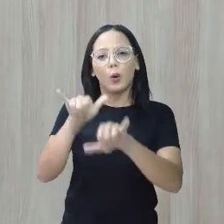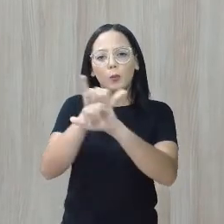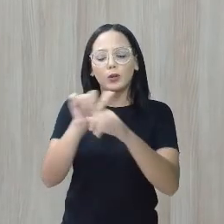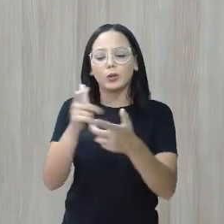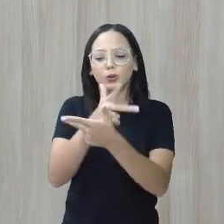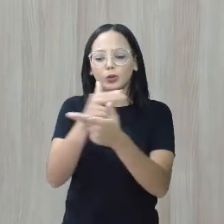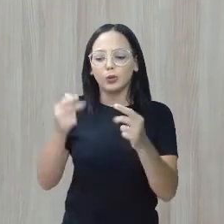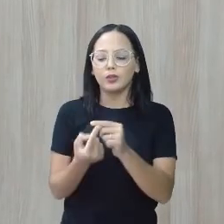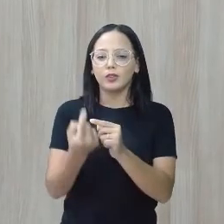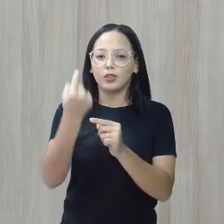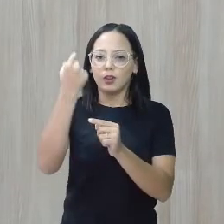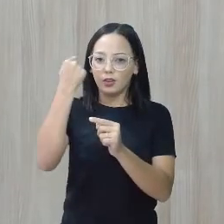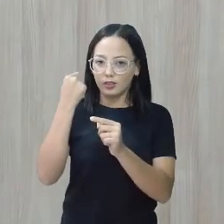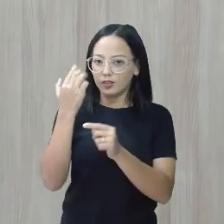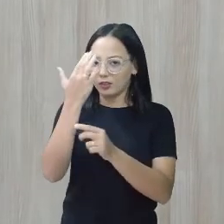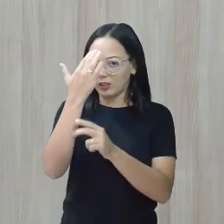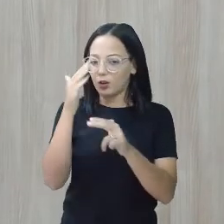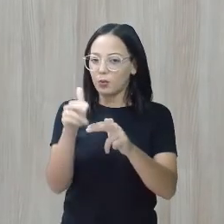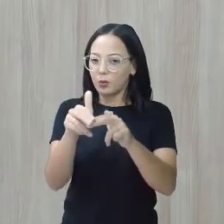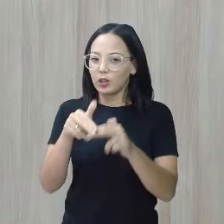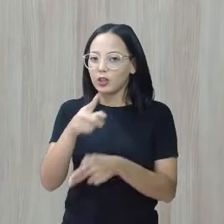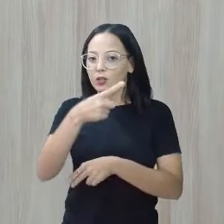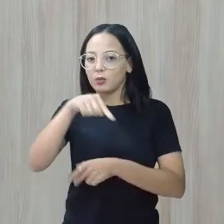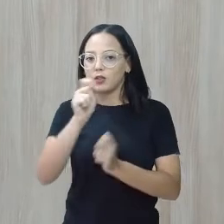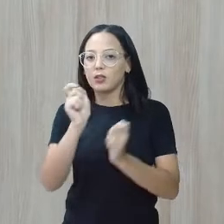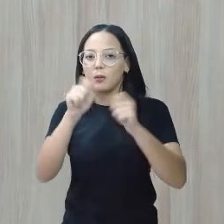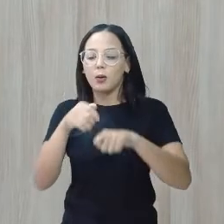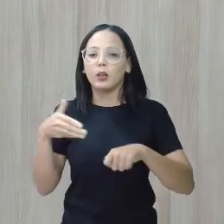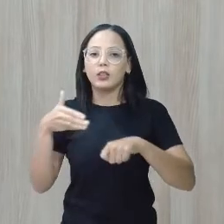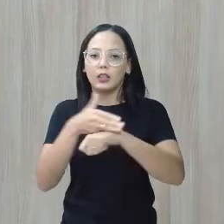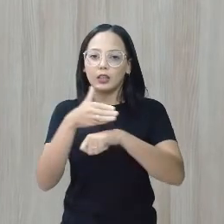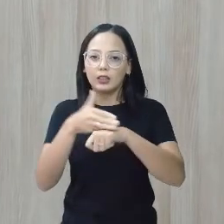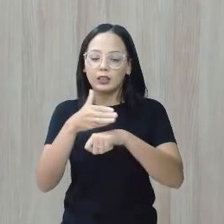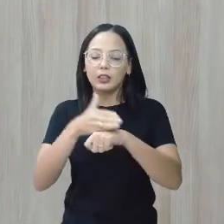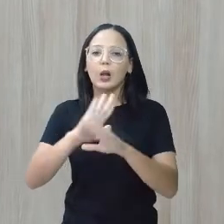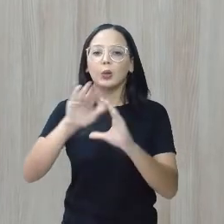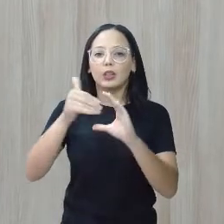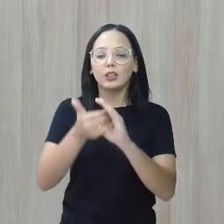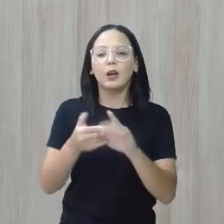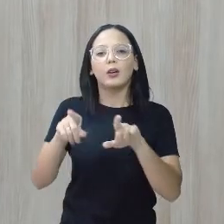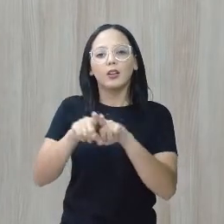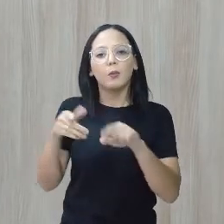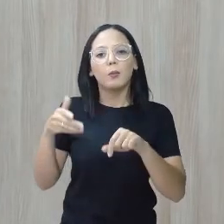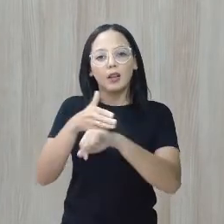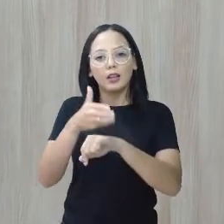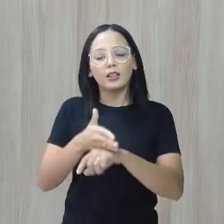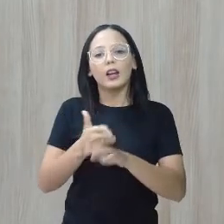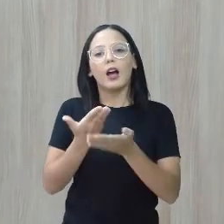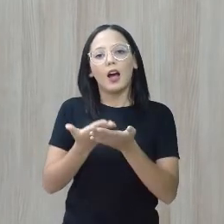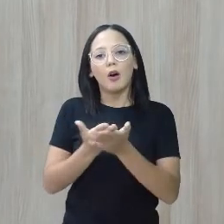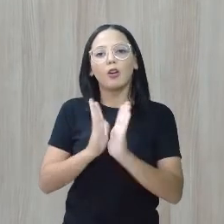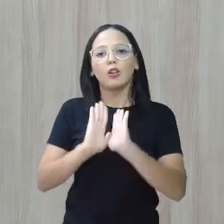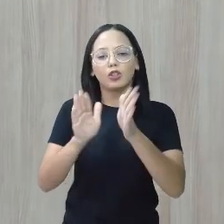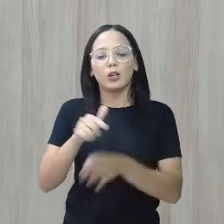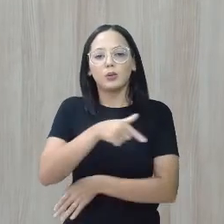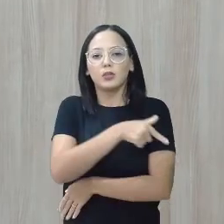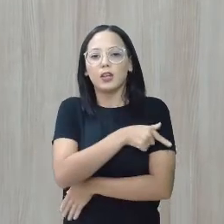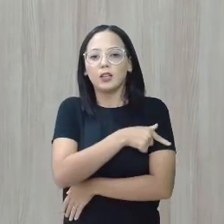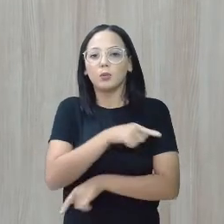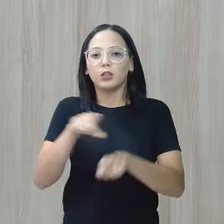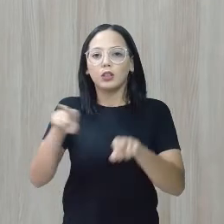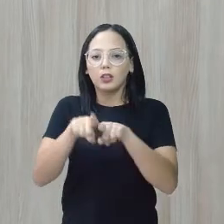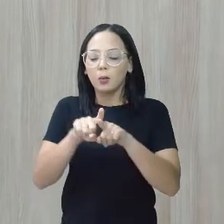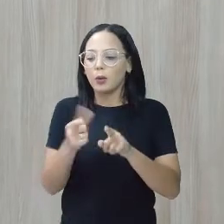coisas anteriores. E daí você pode entrar lá no canal e acessar as aulas que já foram ministradas tanto no 7º ano quanto nas